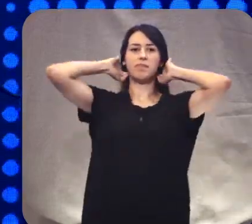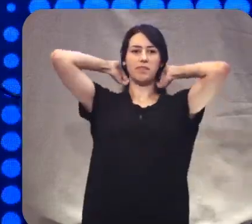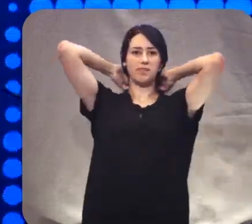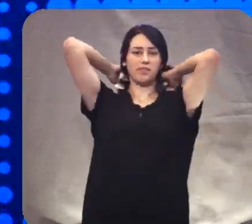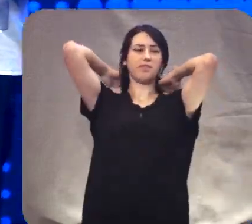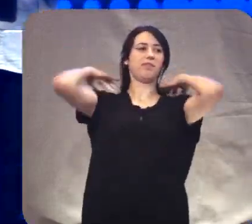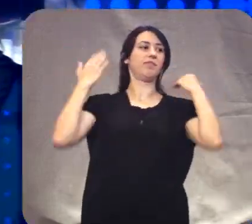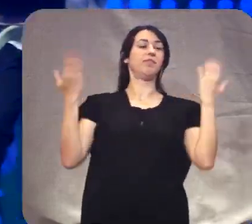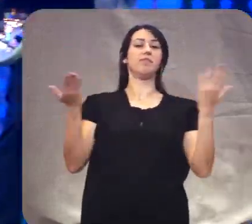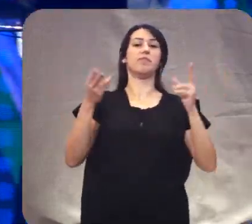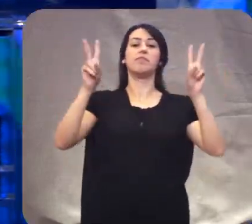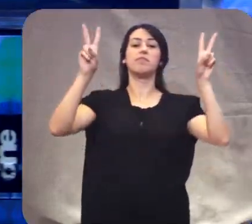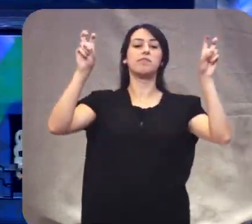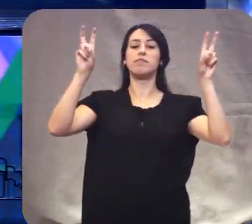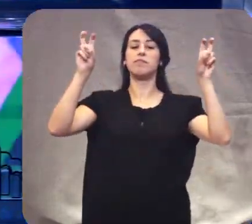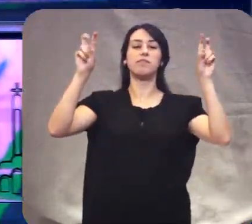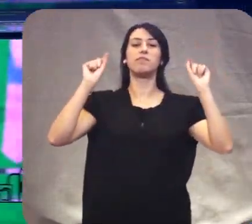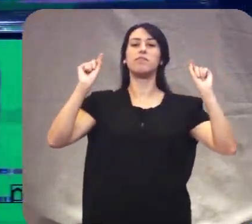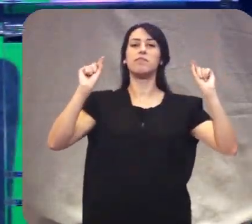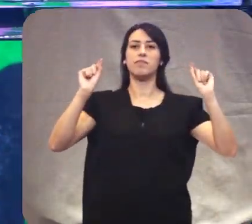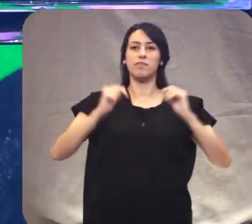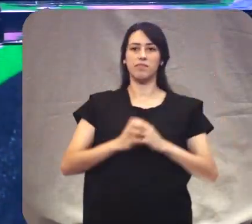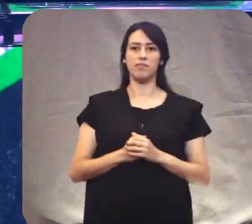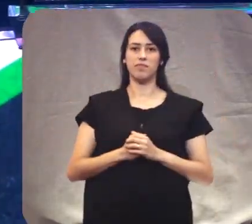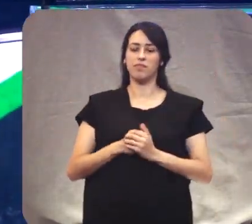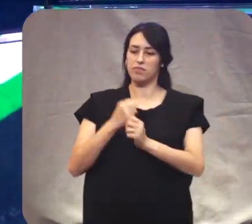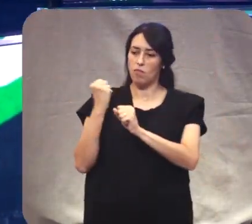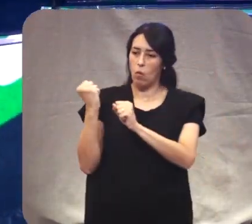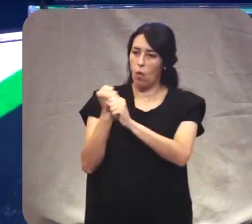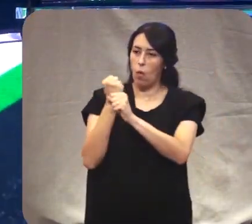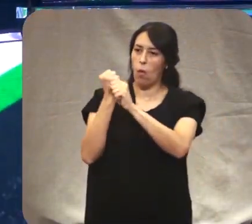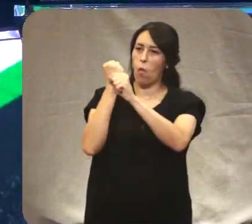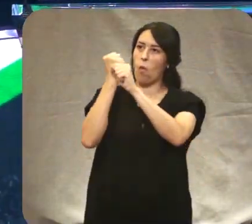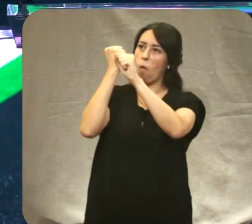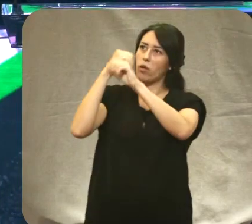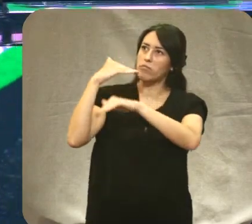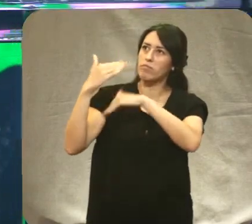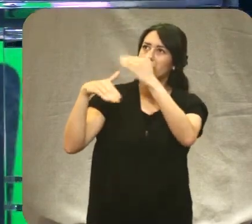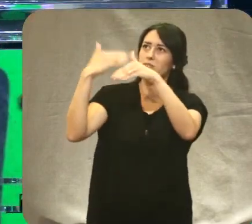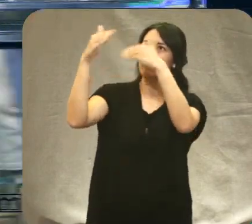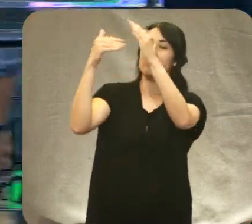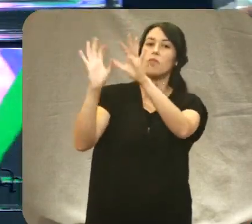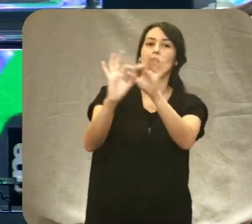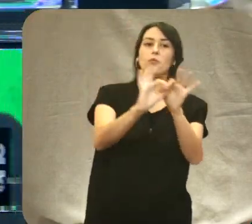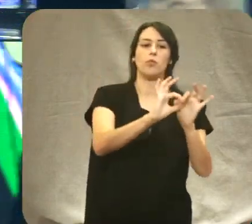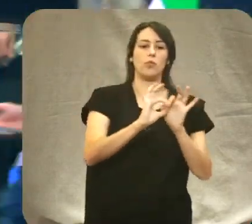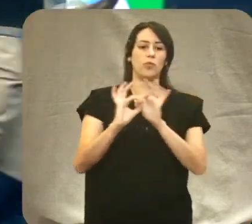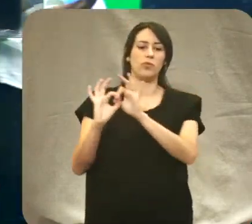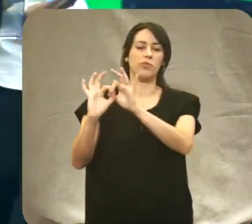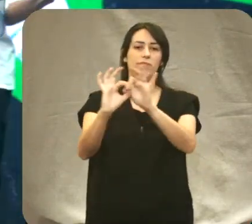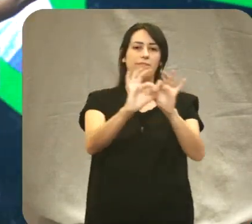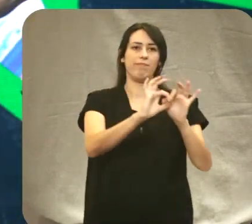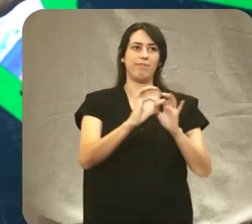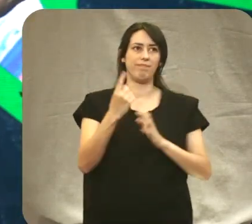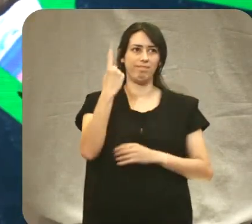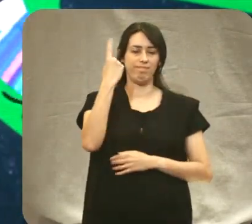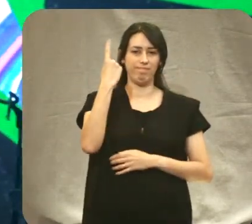O título da mensagem de hoje é Construindo a Unidade. Construindo a